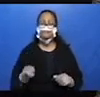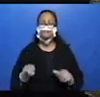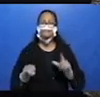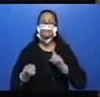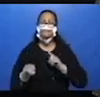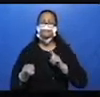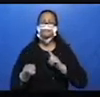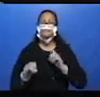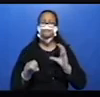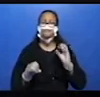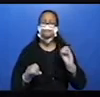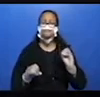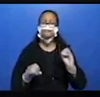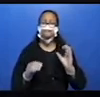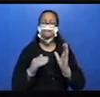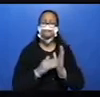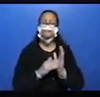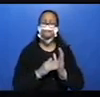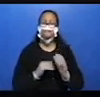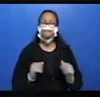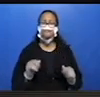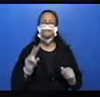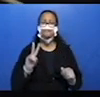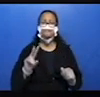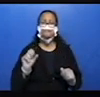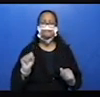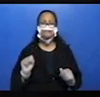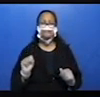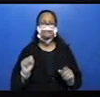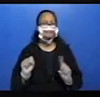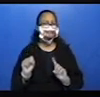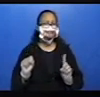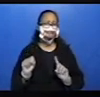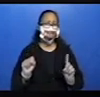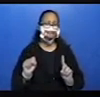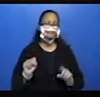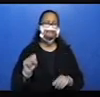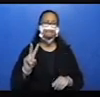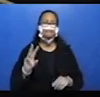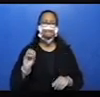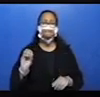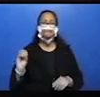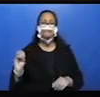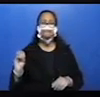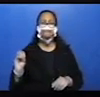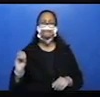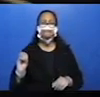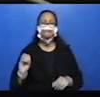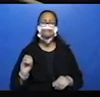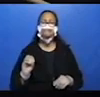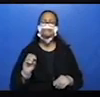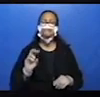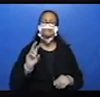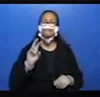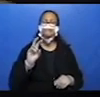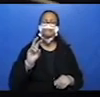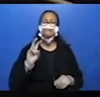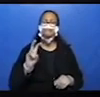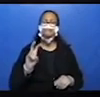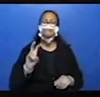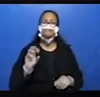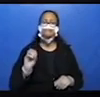zero. O 28. O 2000? Sim. 5.030? Sim.